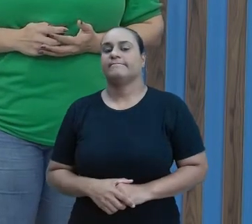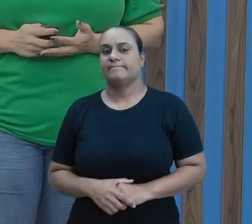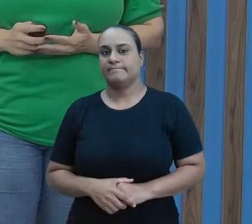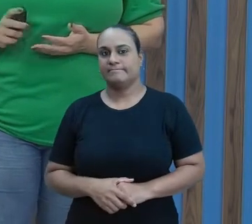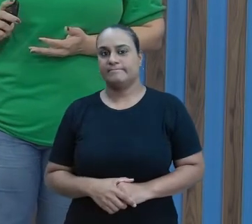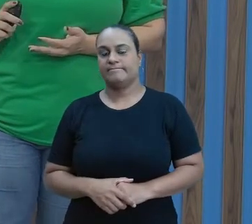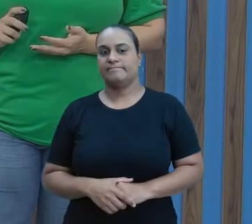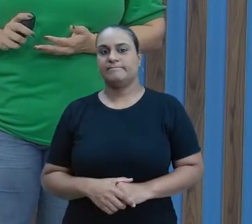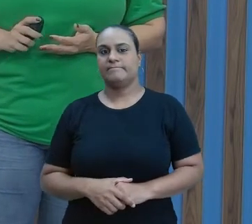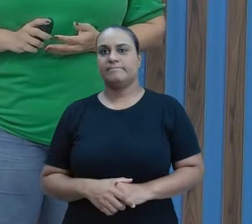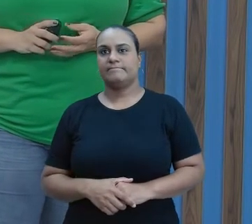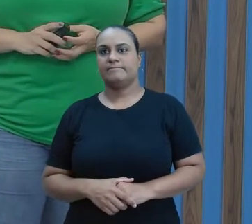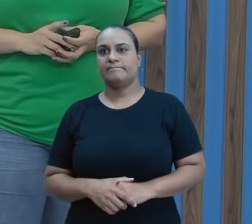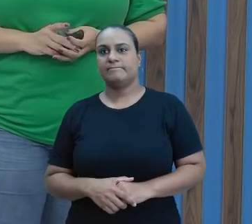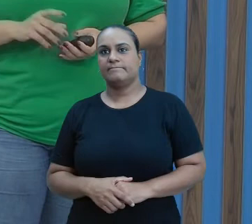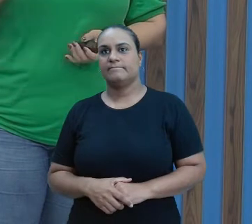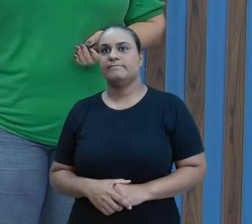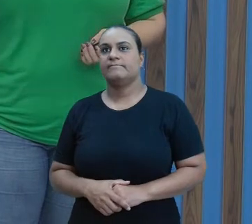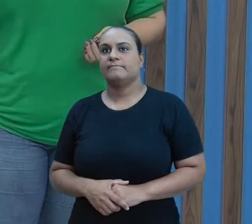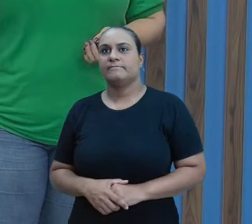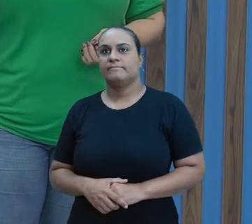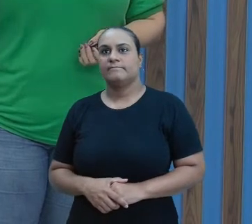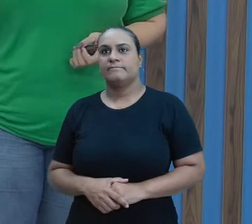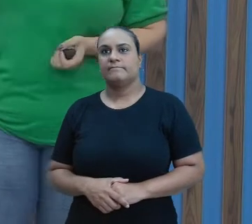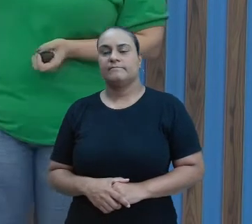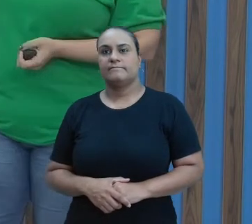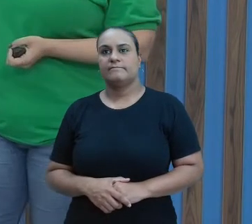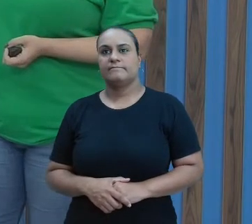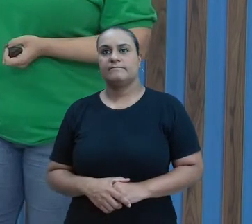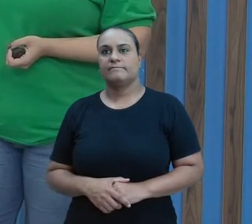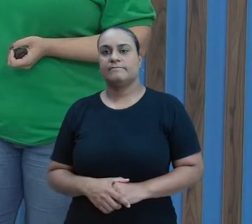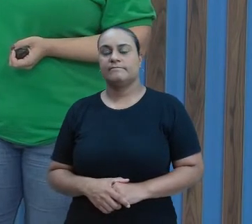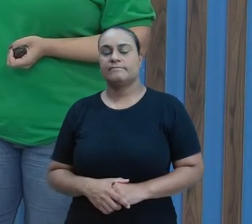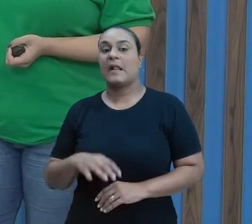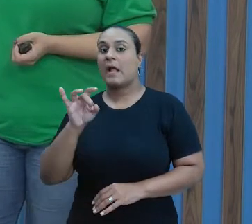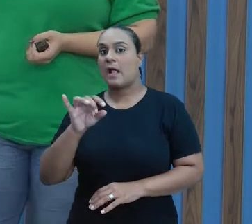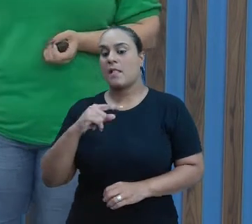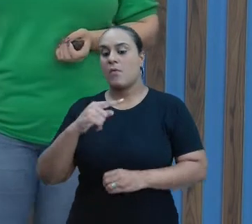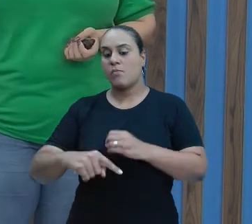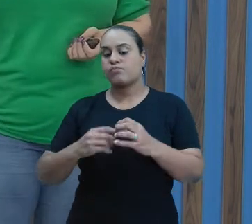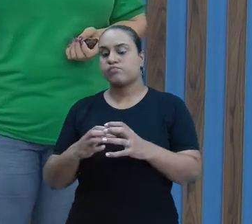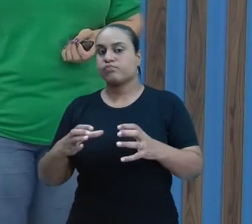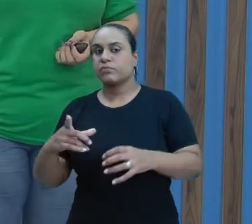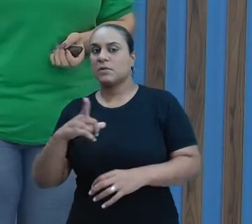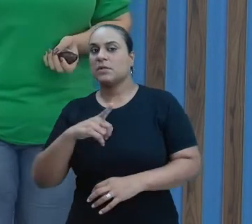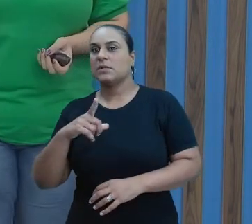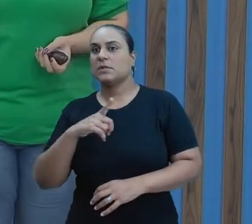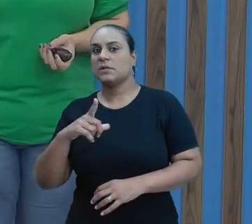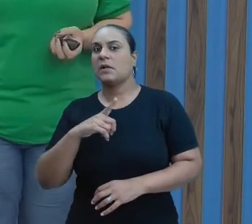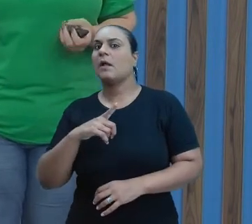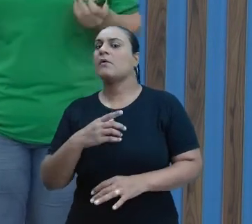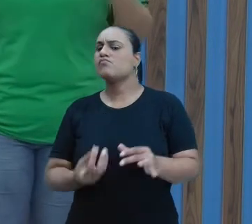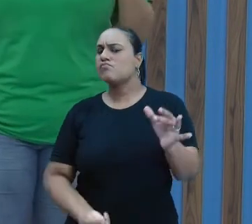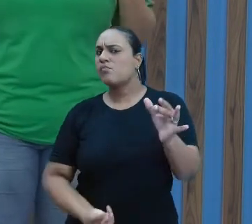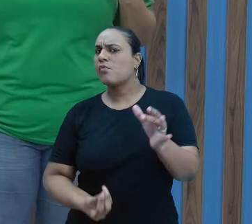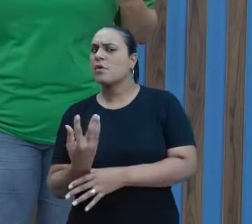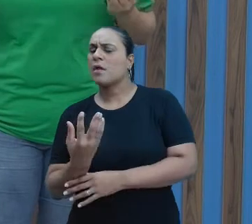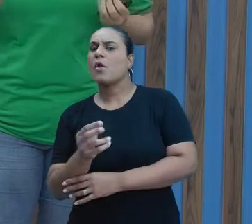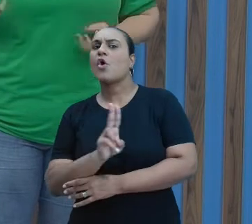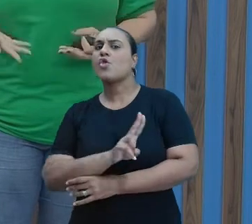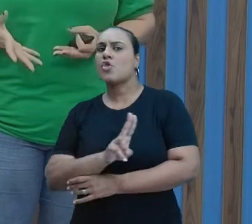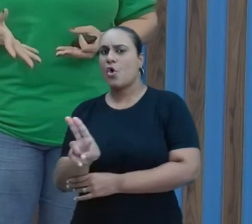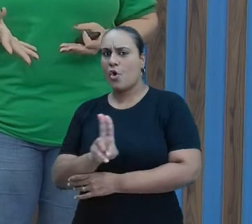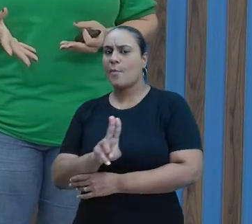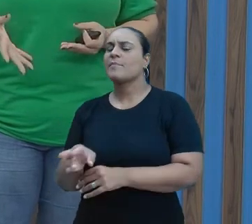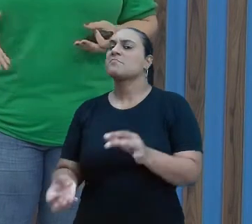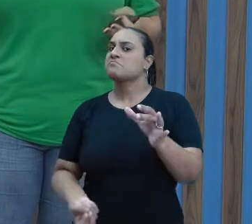tá, gente? Vamos seguir aqui. Cada elemento químico, gente, ele tem uma origem, né? O nome dele tem